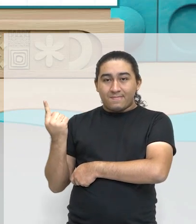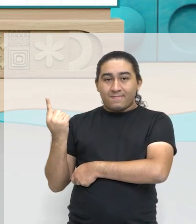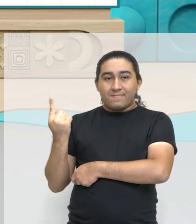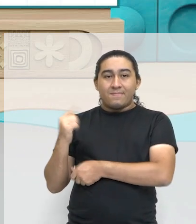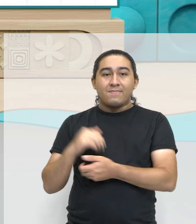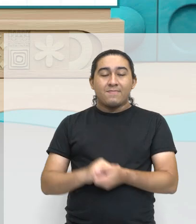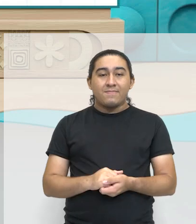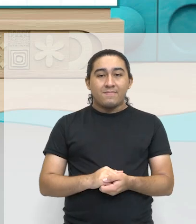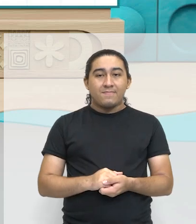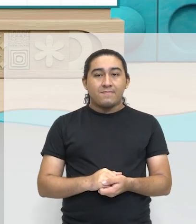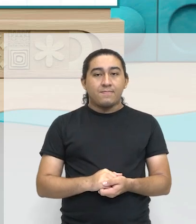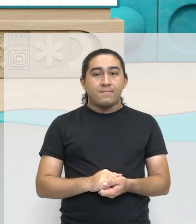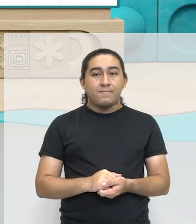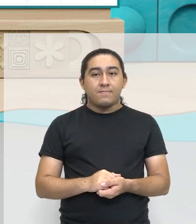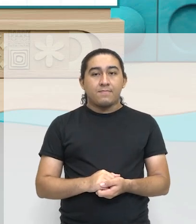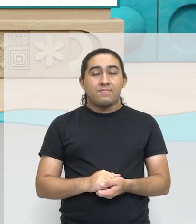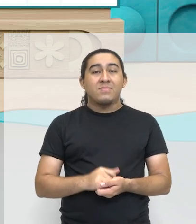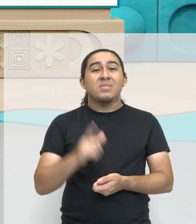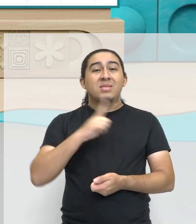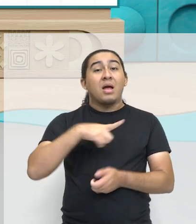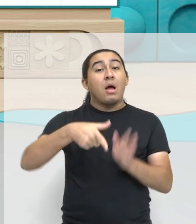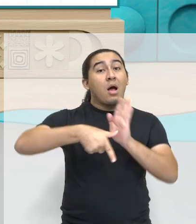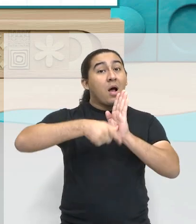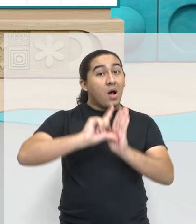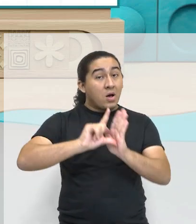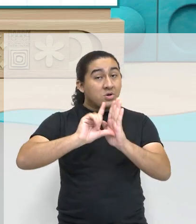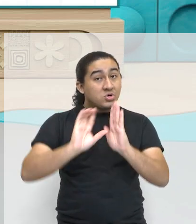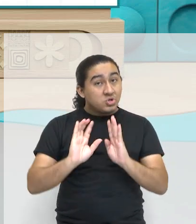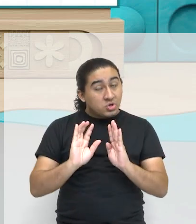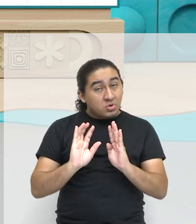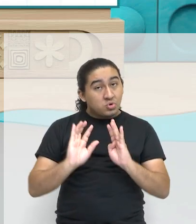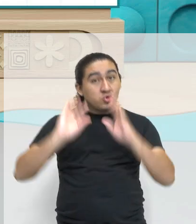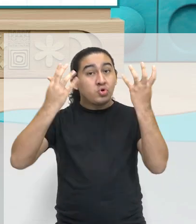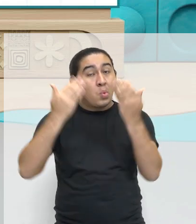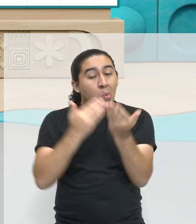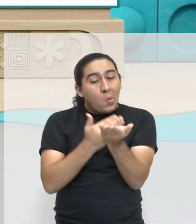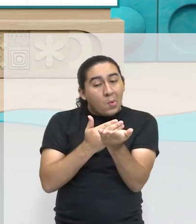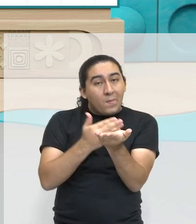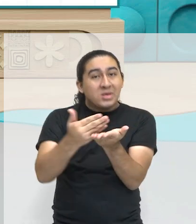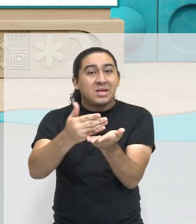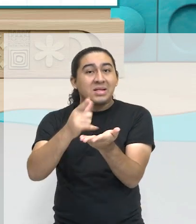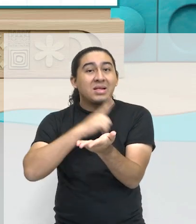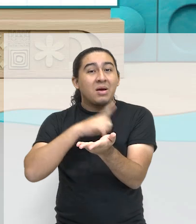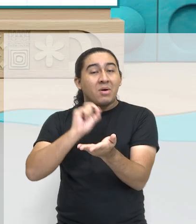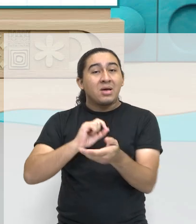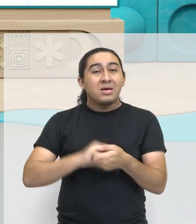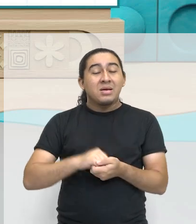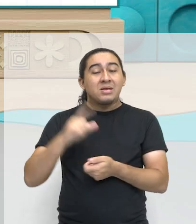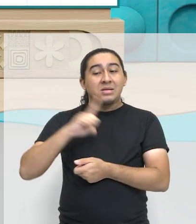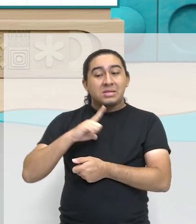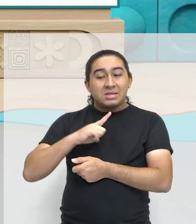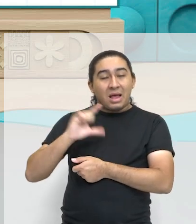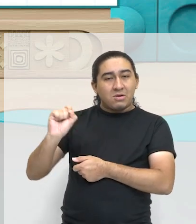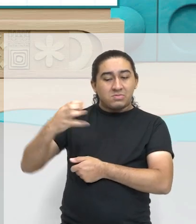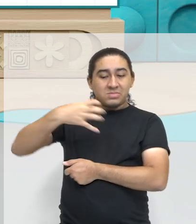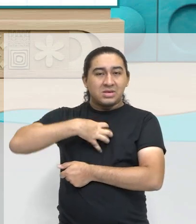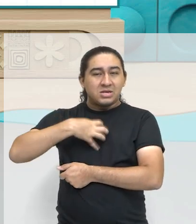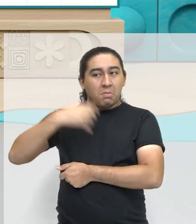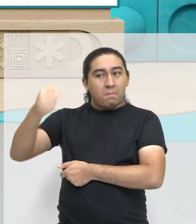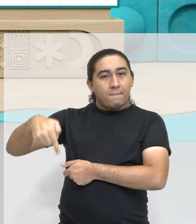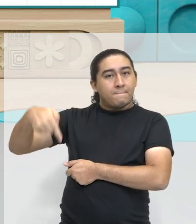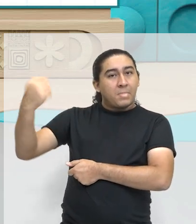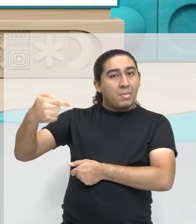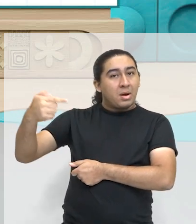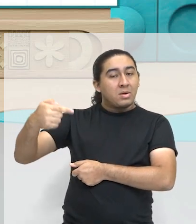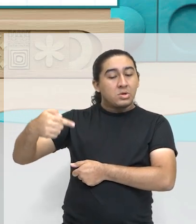ver? O pano de boca é esse pano que vocês estão vendo aqui, que ele cobre, né, quando vai começar